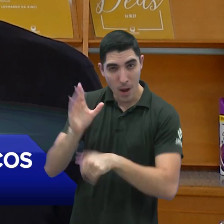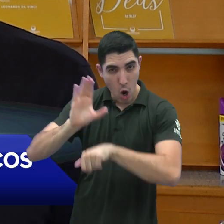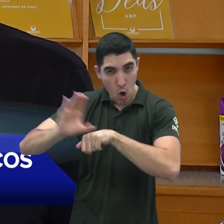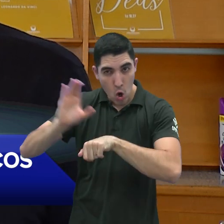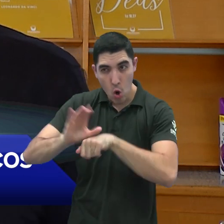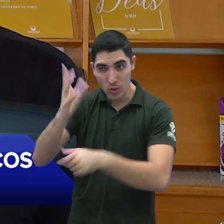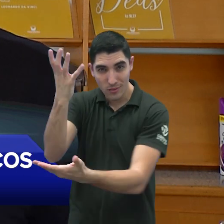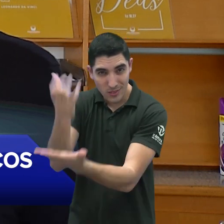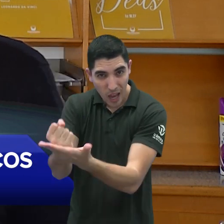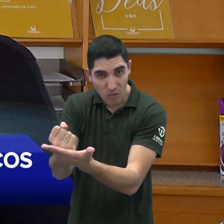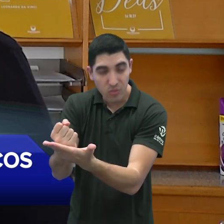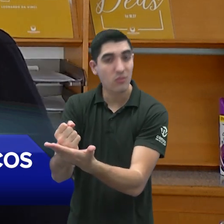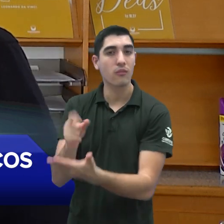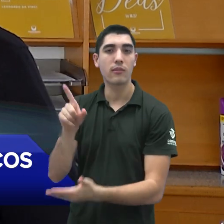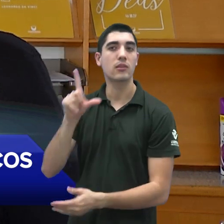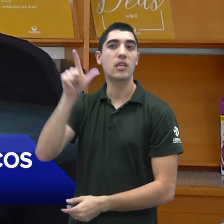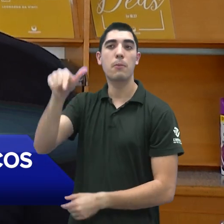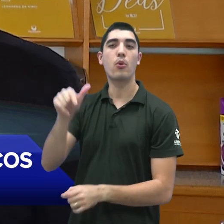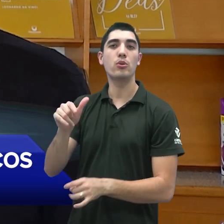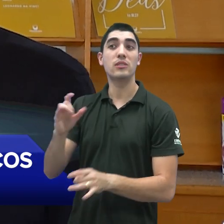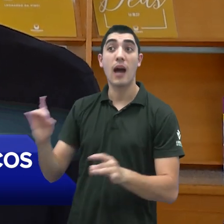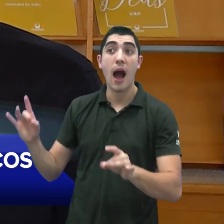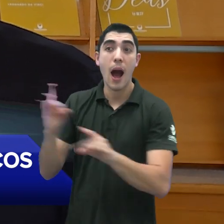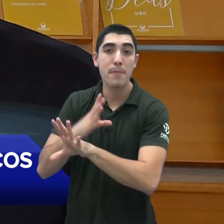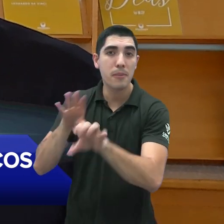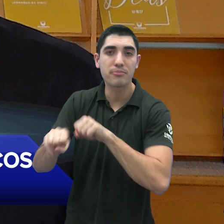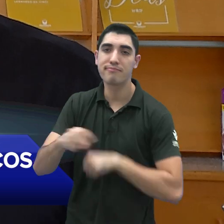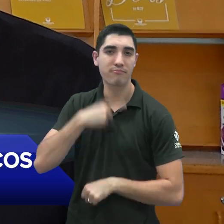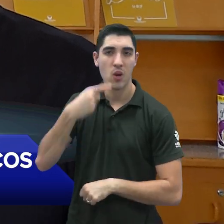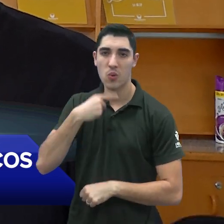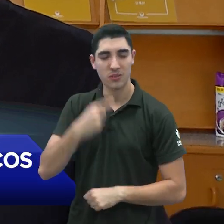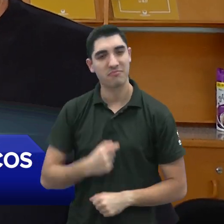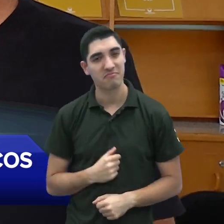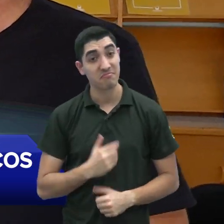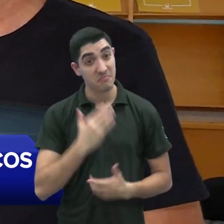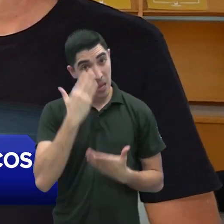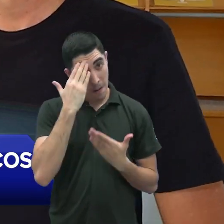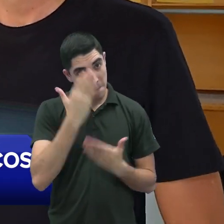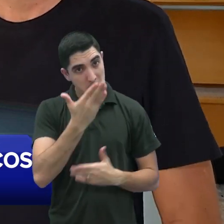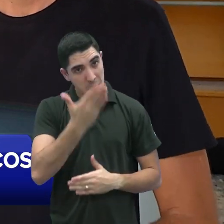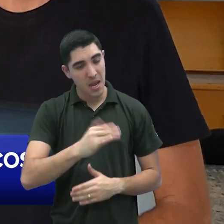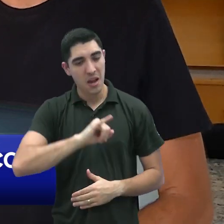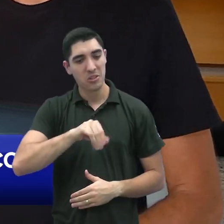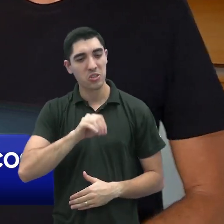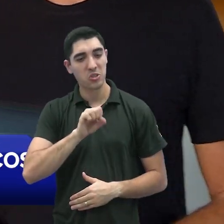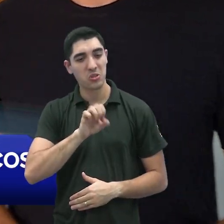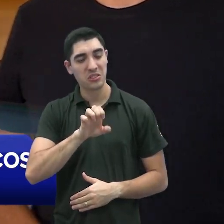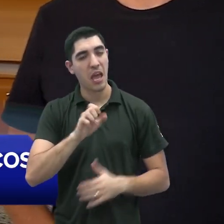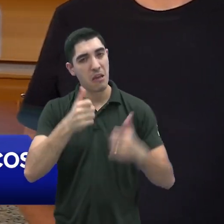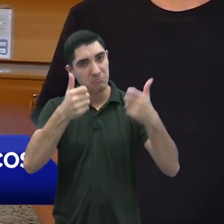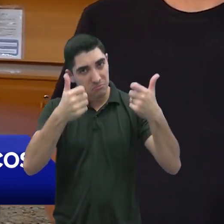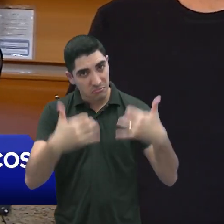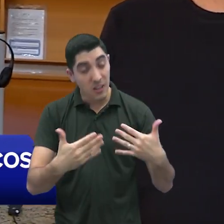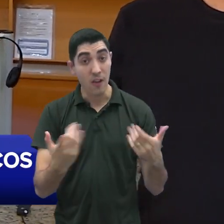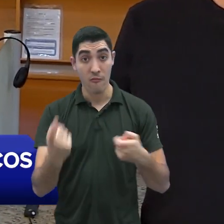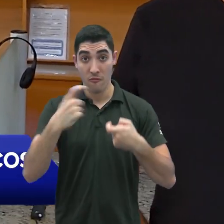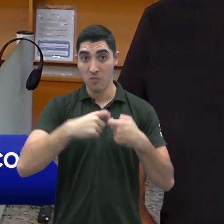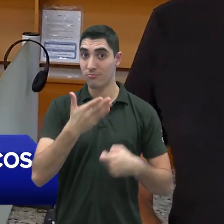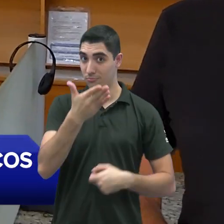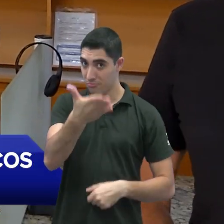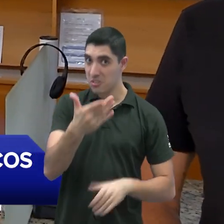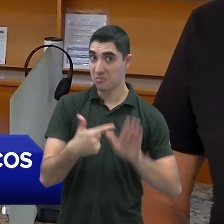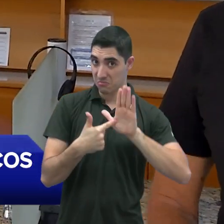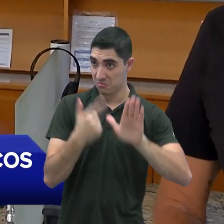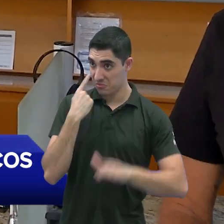gravados não terminam o curso. Então ficam aí as dicas, as orientações. Agradeço a você, viu, José, e voltando ao estúdio com